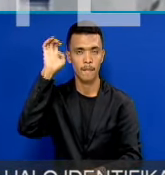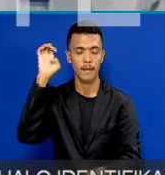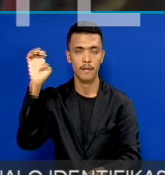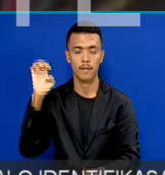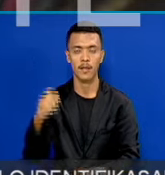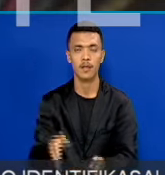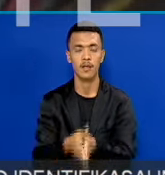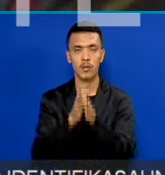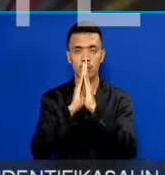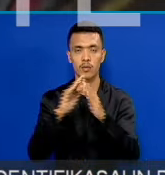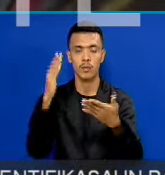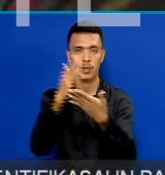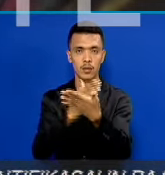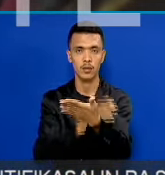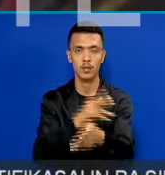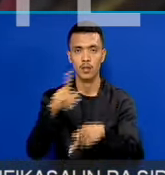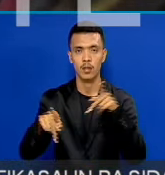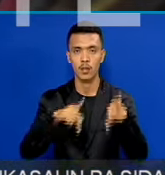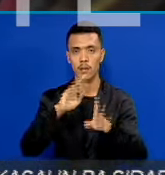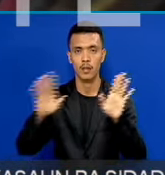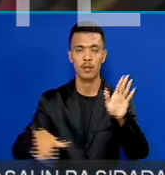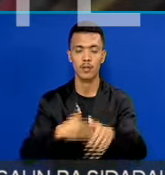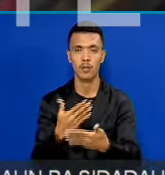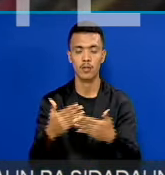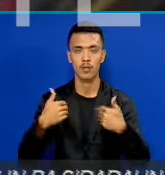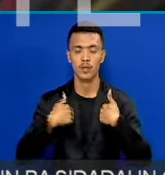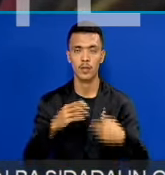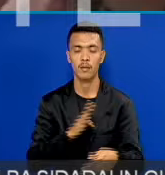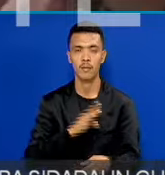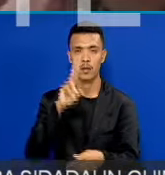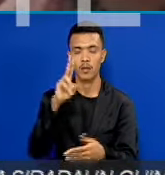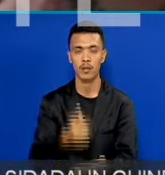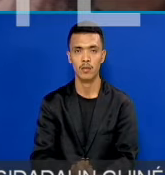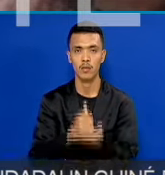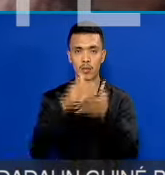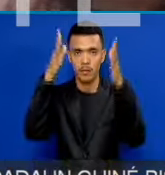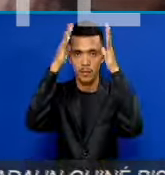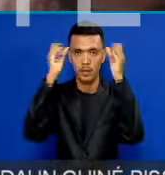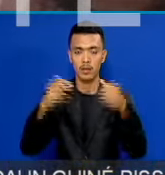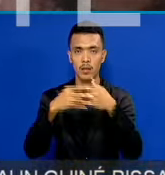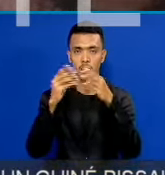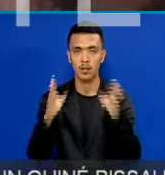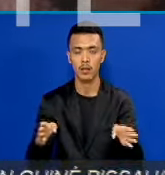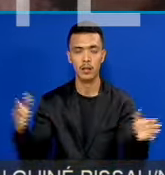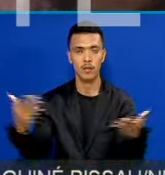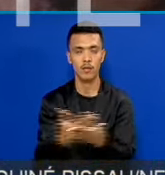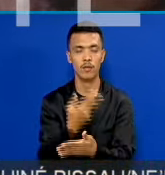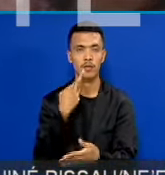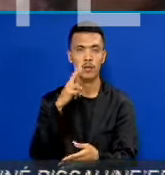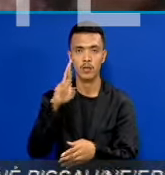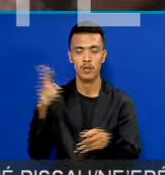Cabral apela à estrutura no entidade Soto e Rabaucau a tu apoio presidente da autoridade FON, onde resolve o problema